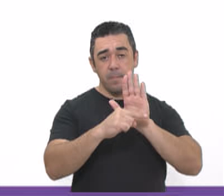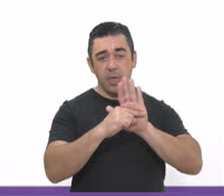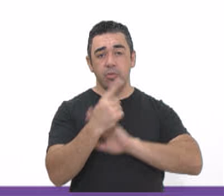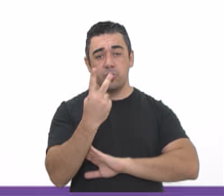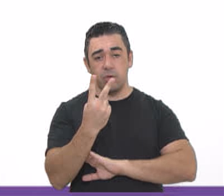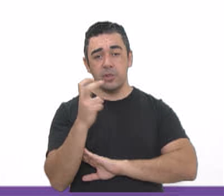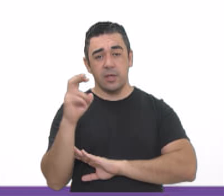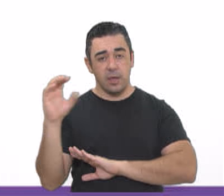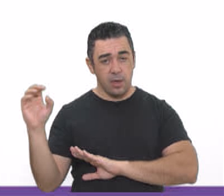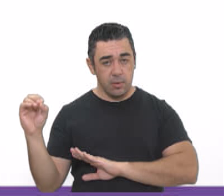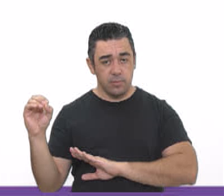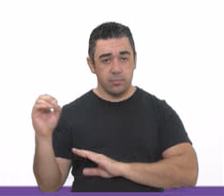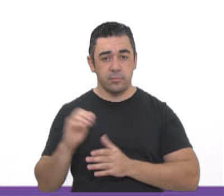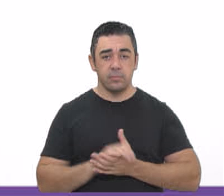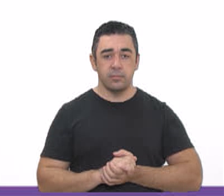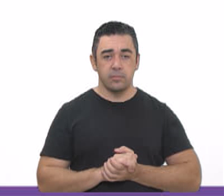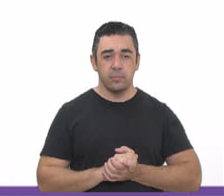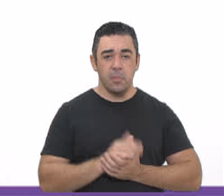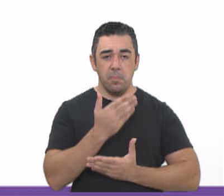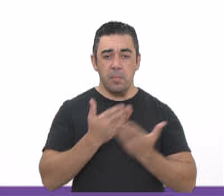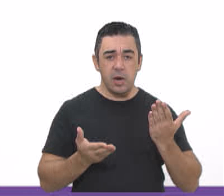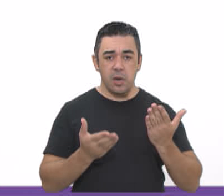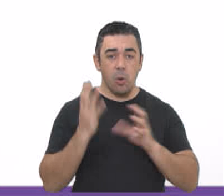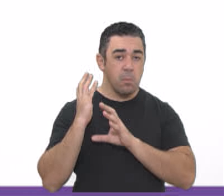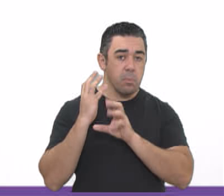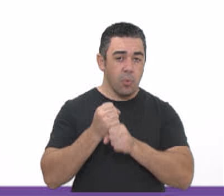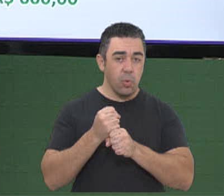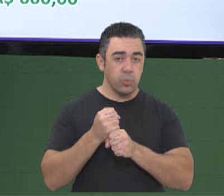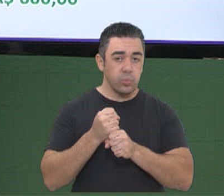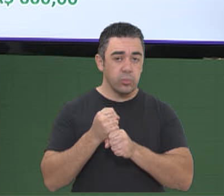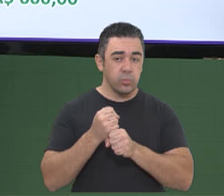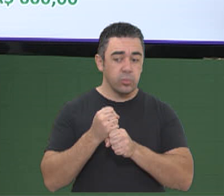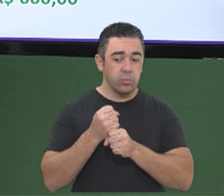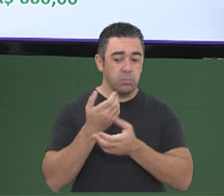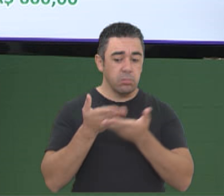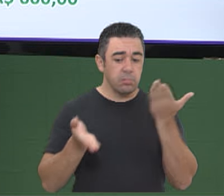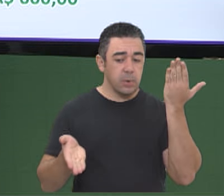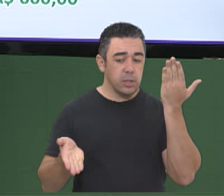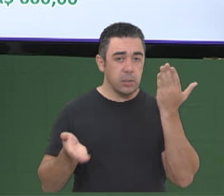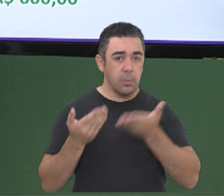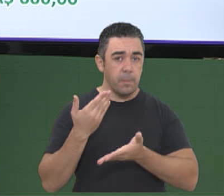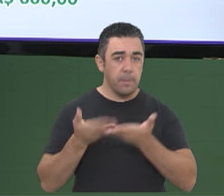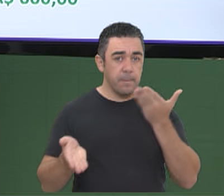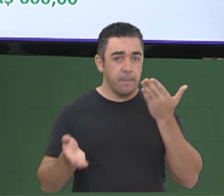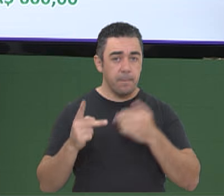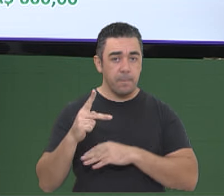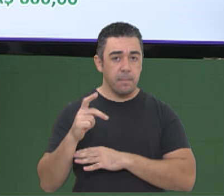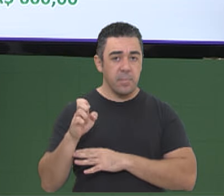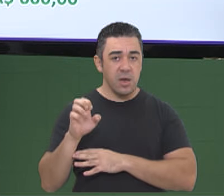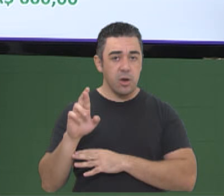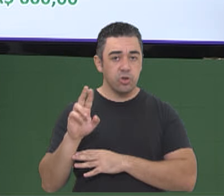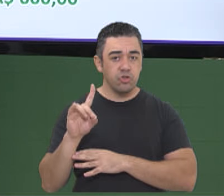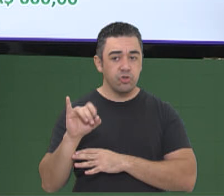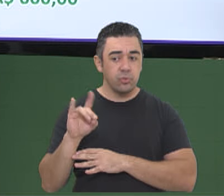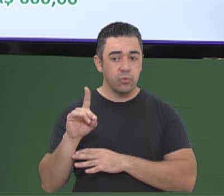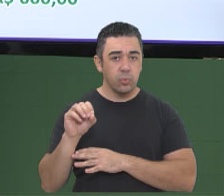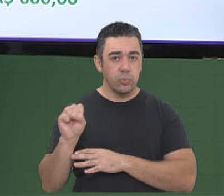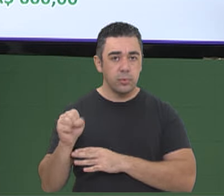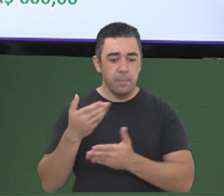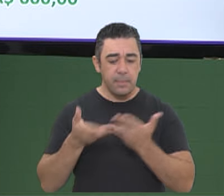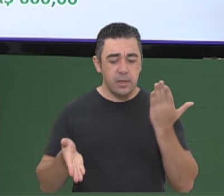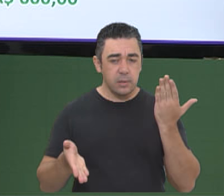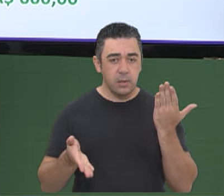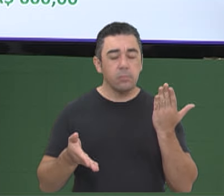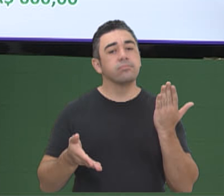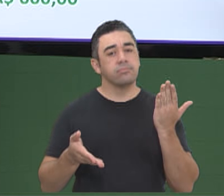2.500. 10 pontos perdidos. Opa, 10 pontos perdidos. Eu estou perdendo. O que